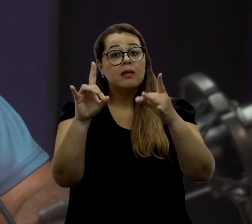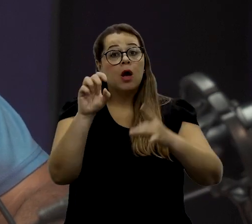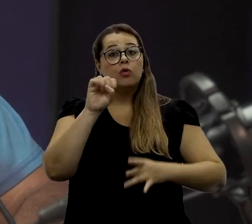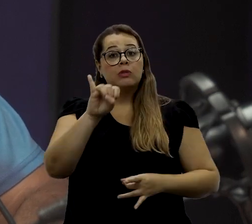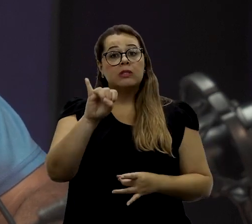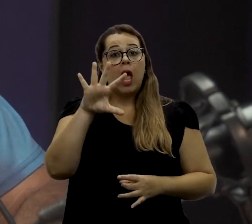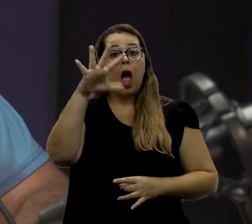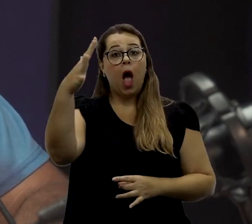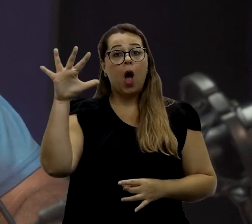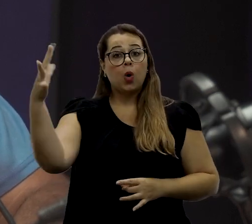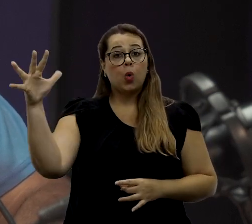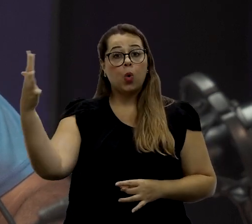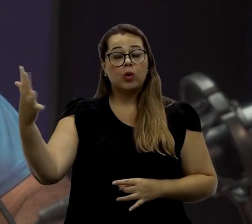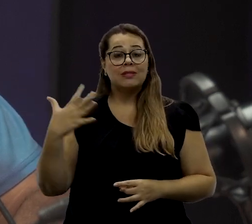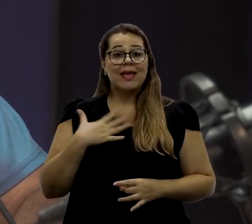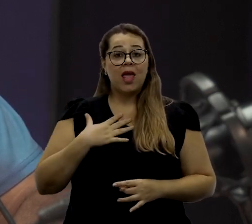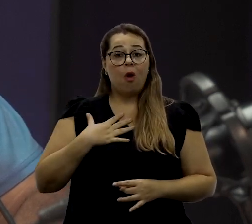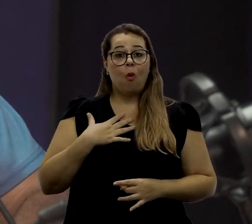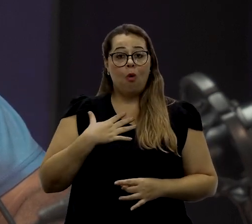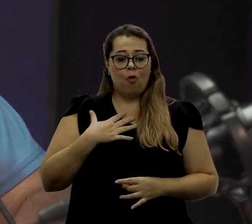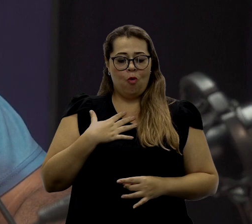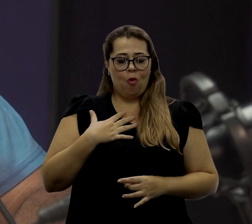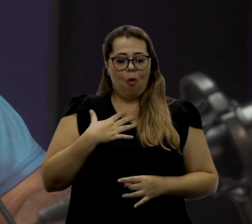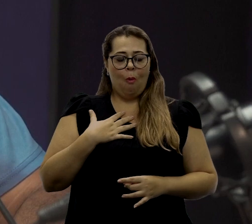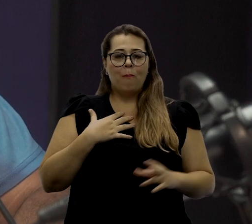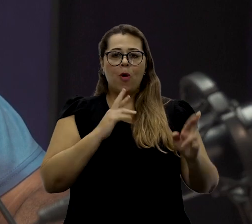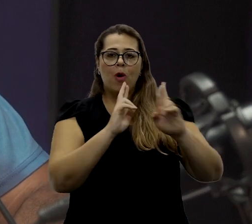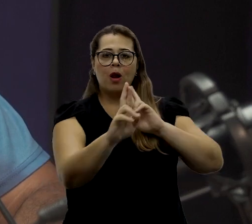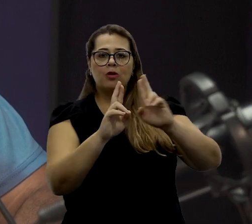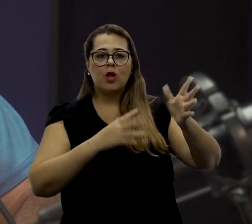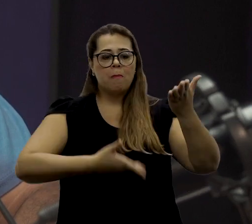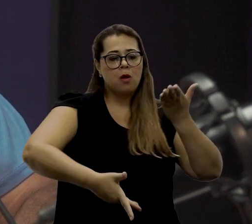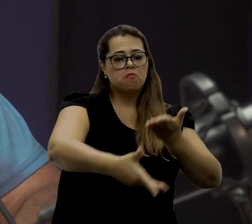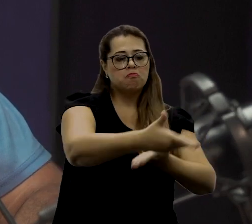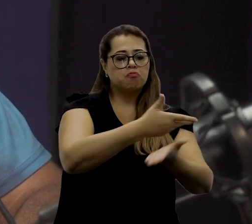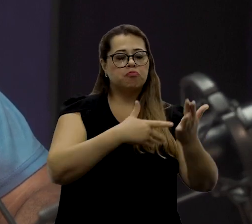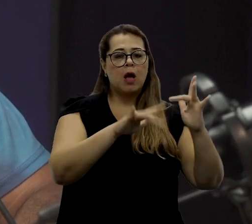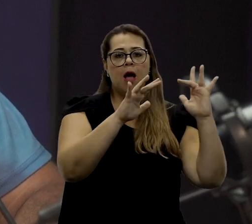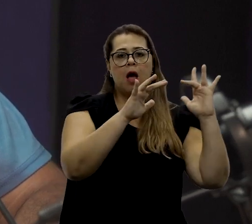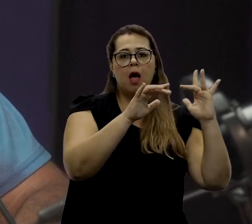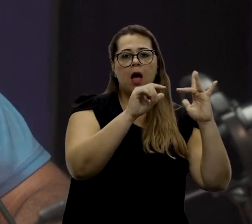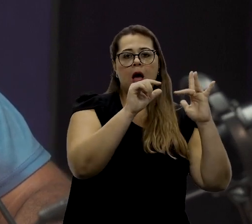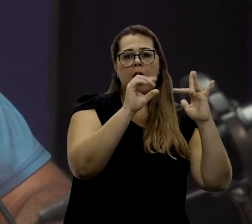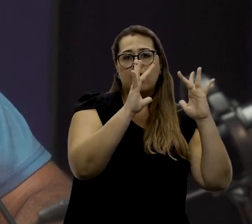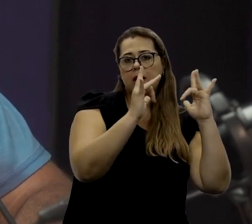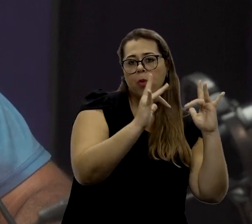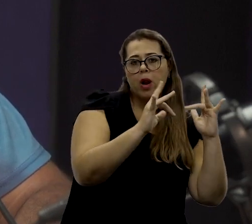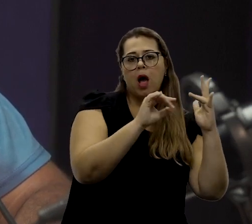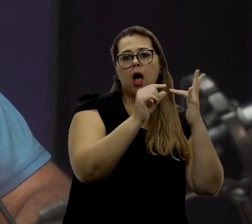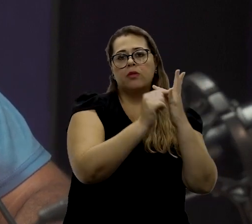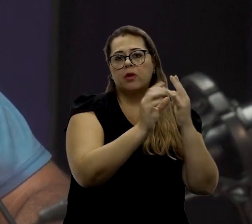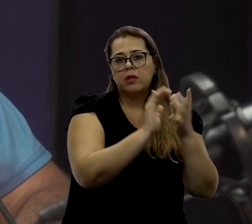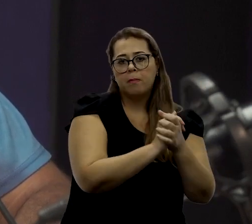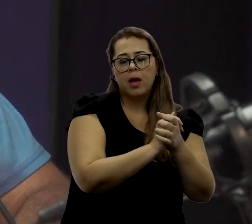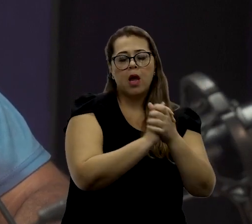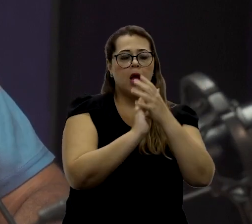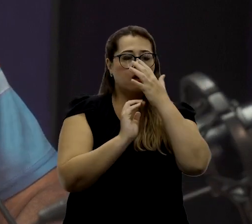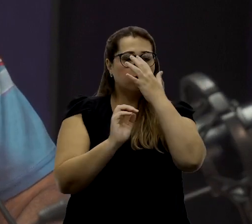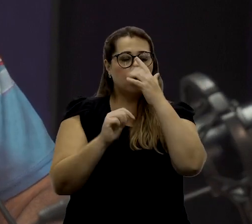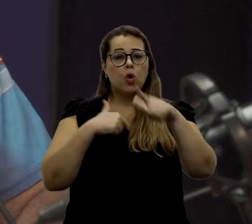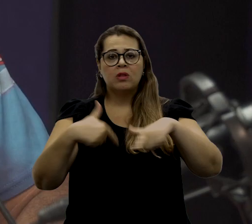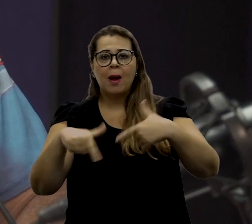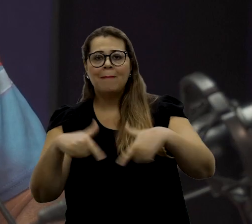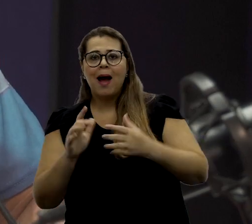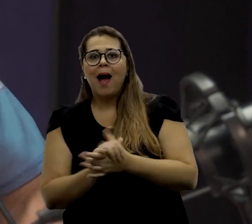seus relacionamentos pessoais, no seu relacionamento interpessoal, né? No trabalho, com a família, essa